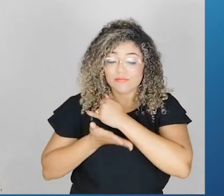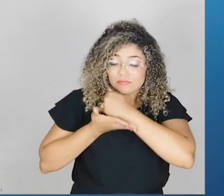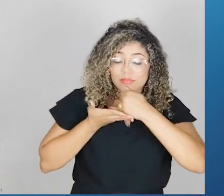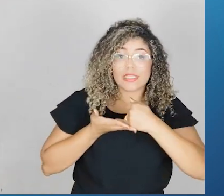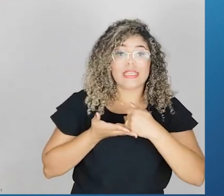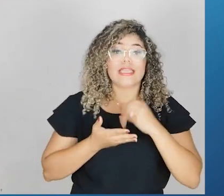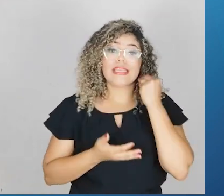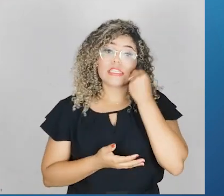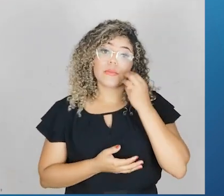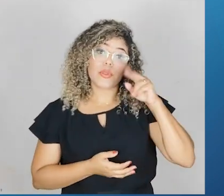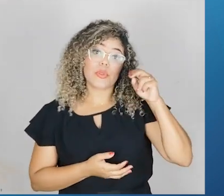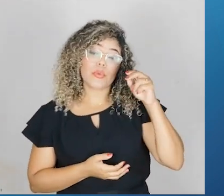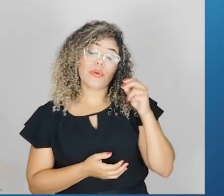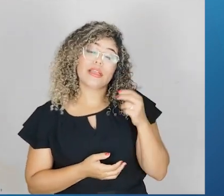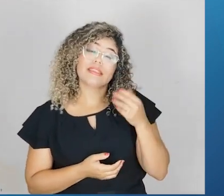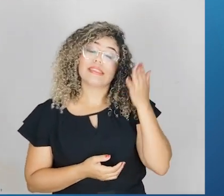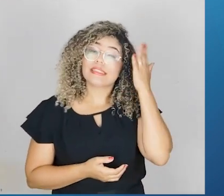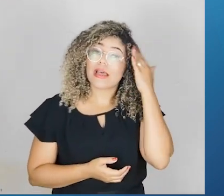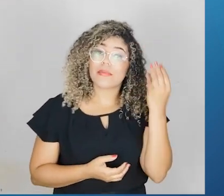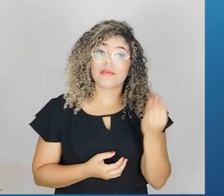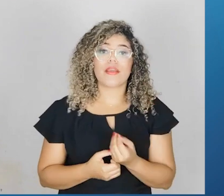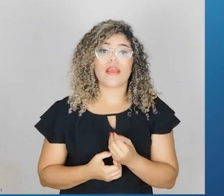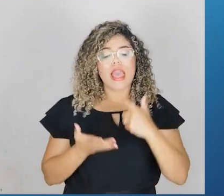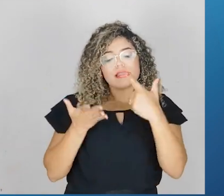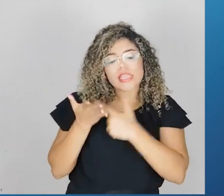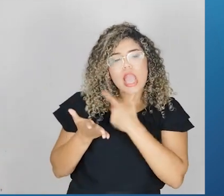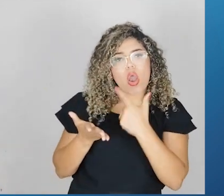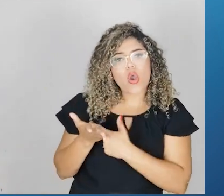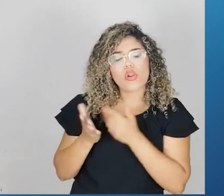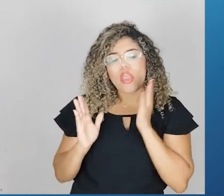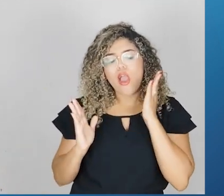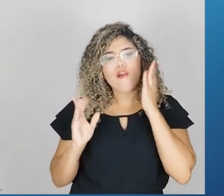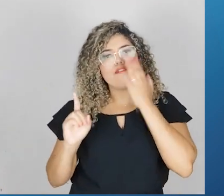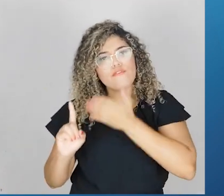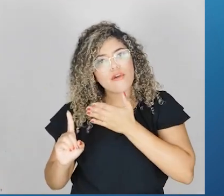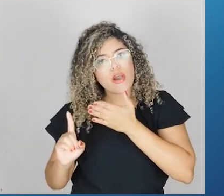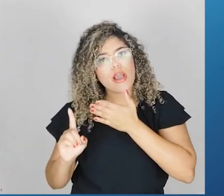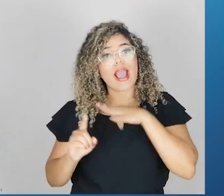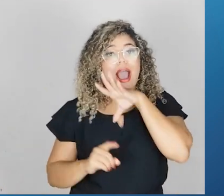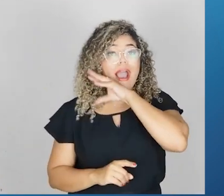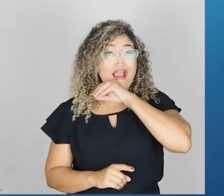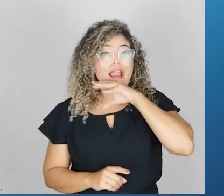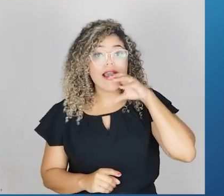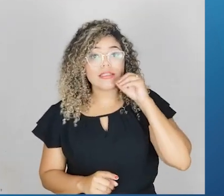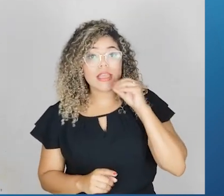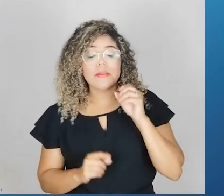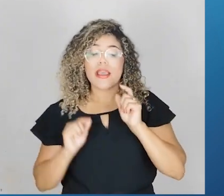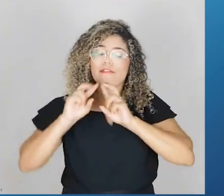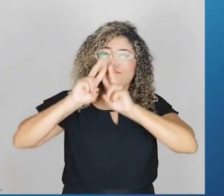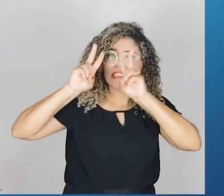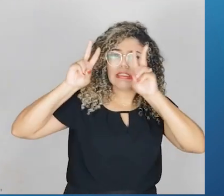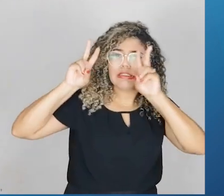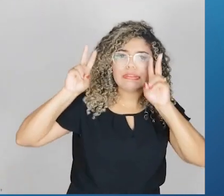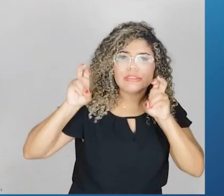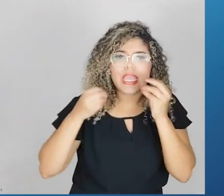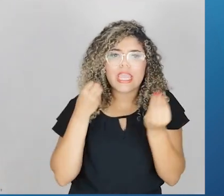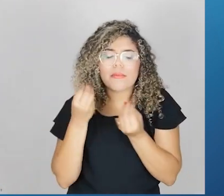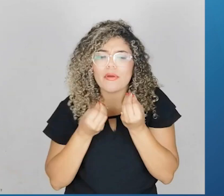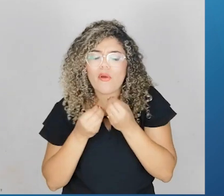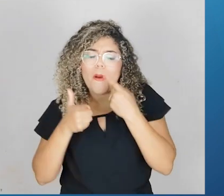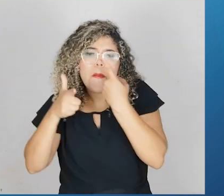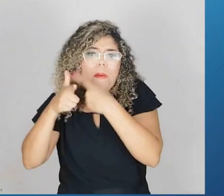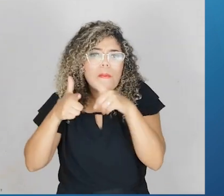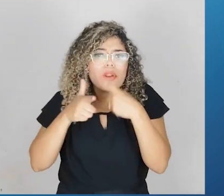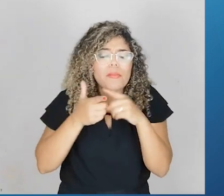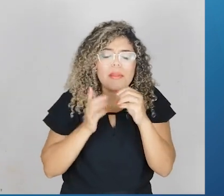pelas quais nunca esperou passar. Aqui nós temos um livro direcionado a adolescentes que trabalha toda a problemática